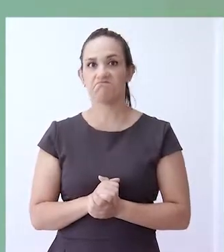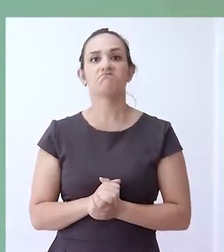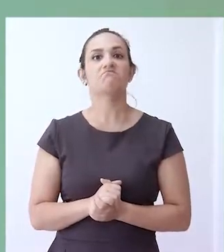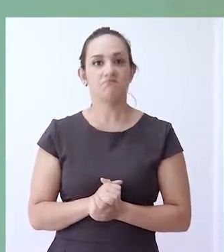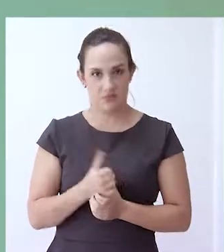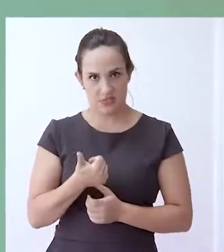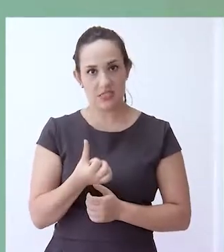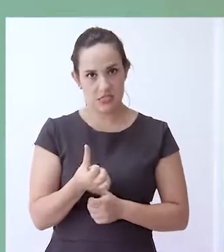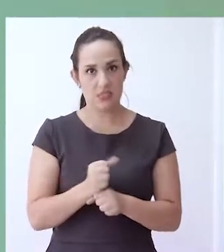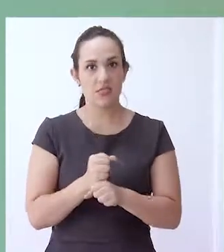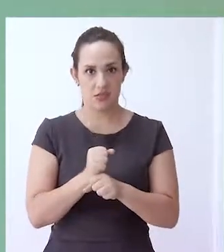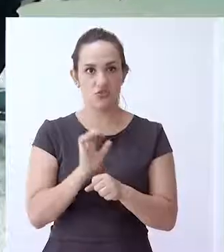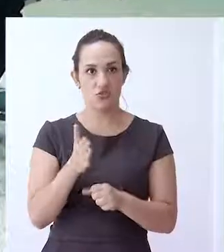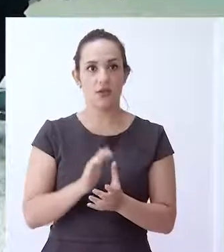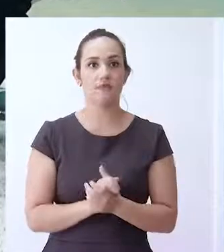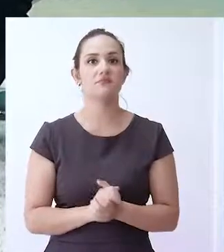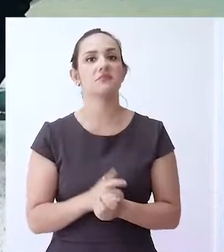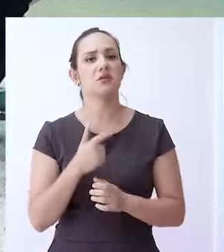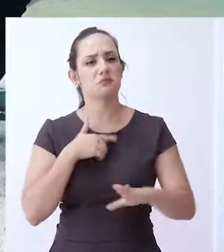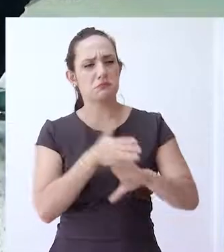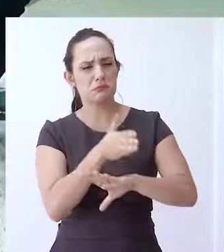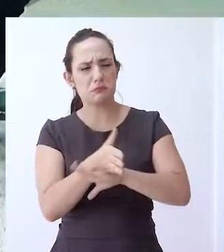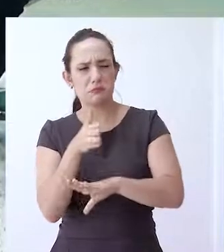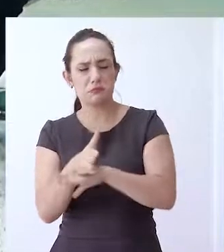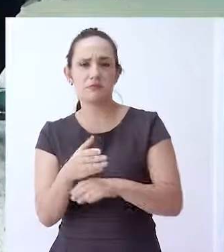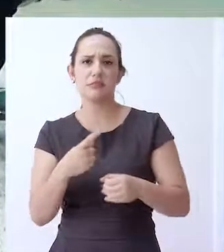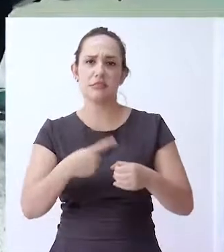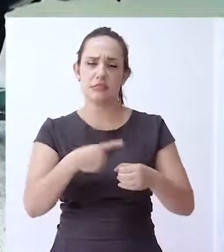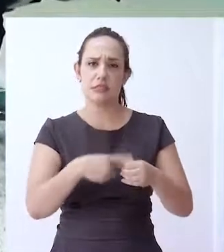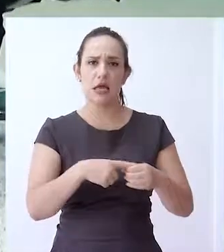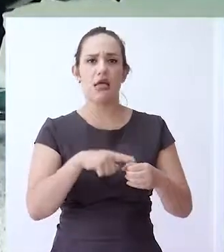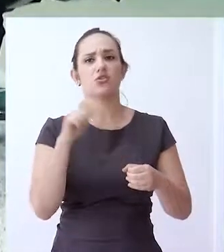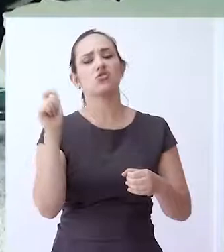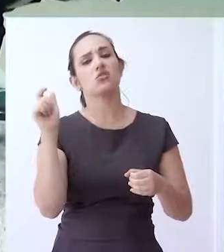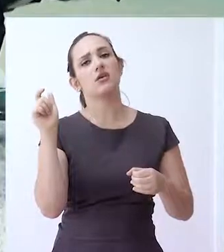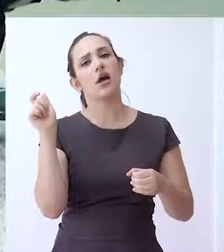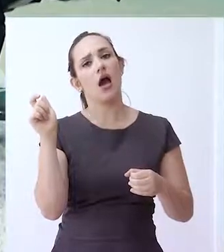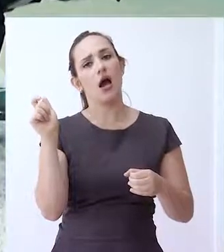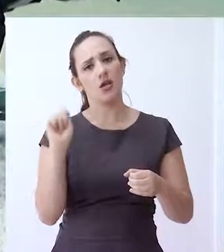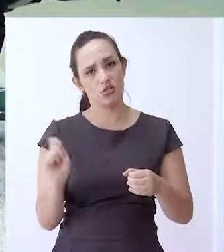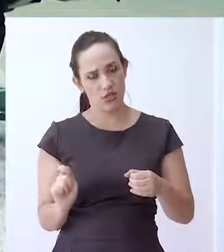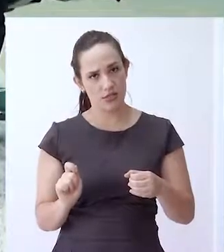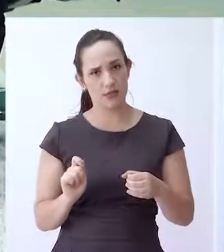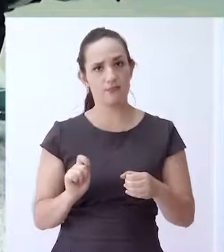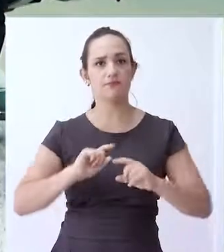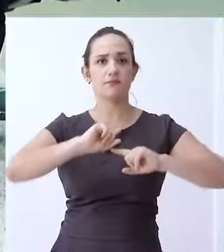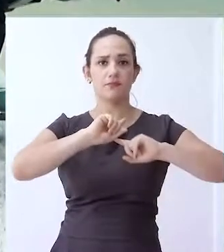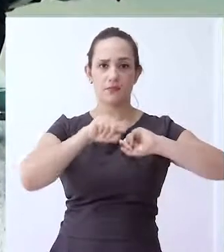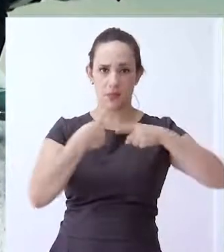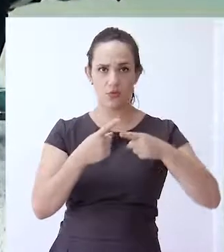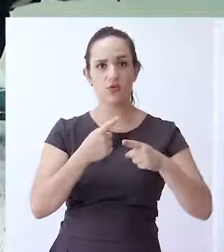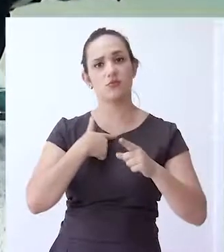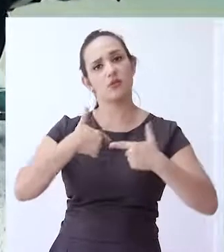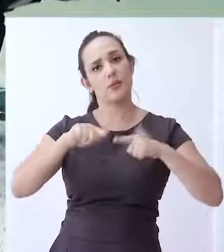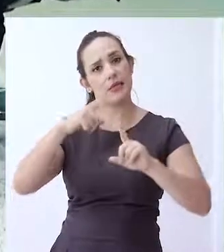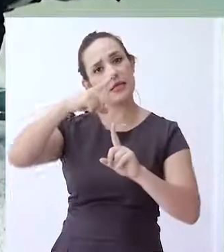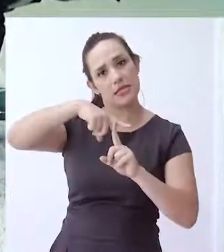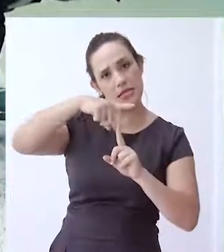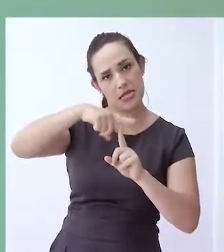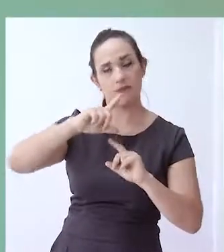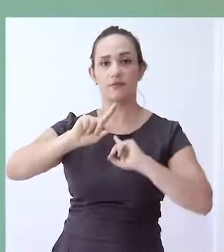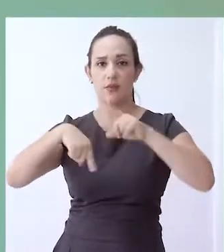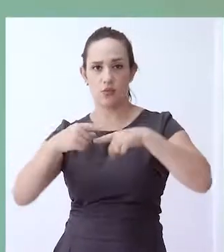comarcas do estado, comecei em Angélica, depois acabei trabalhando um período em